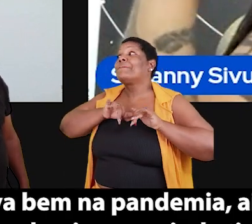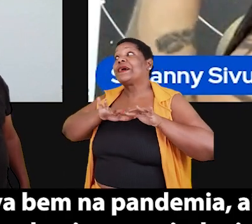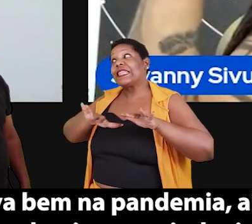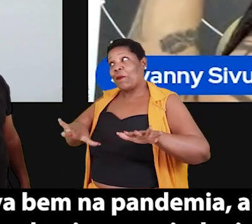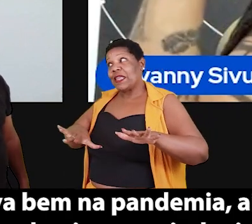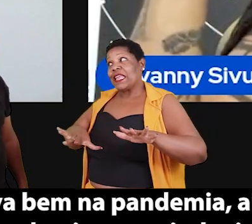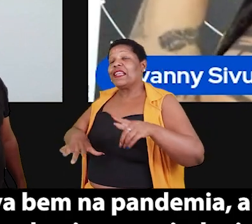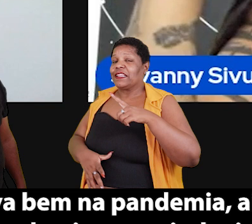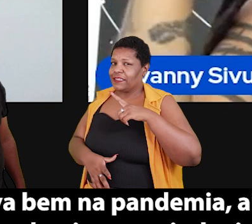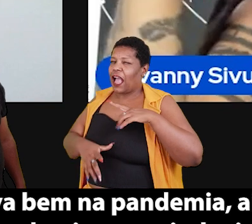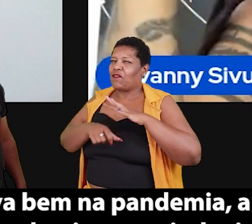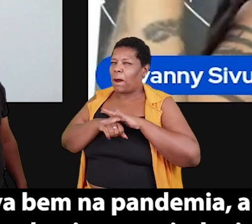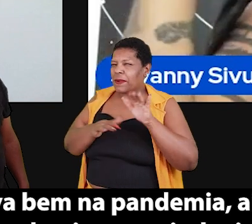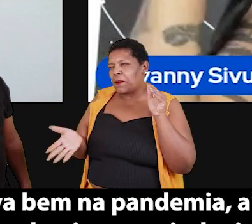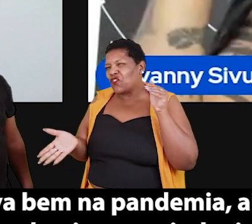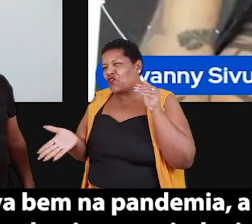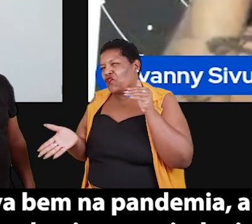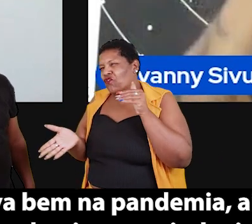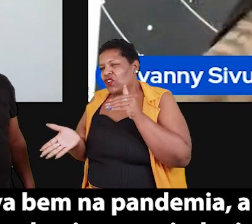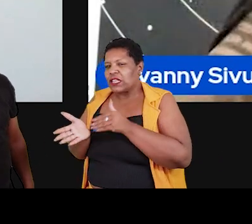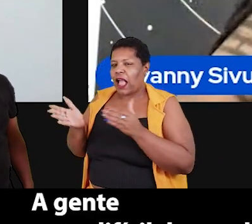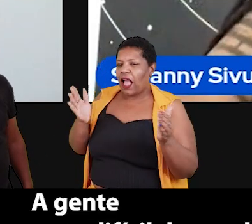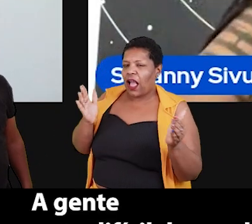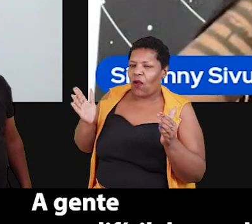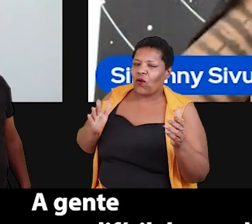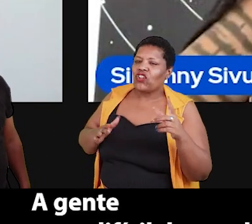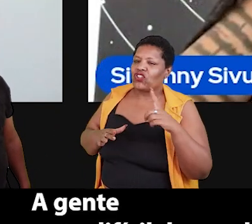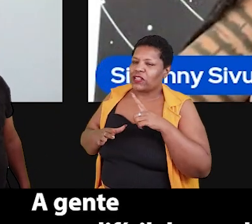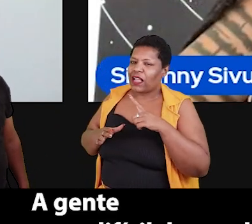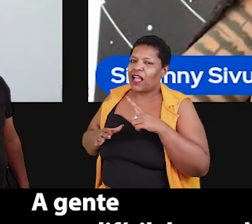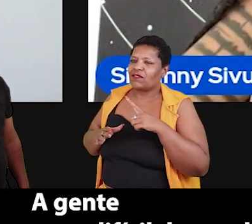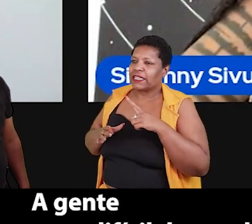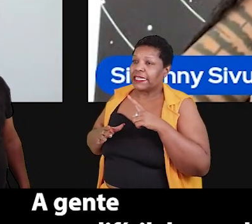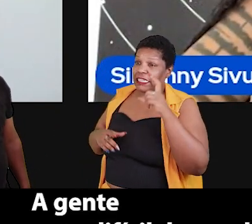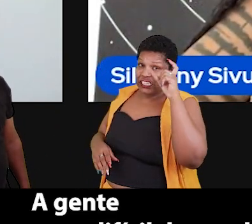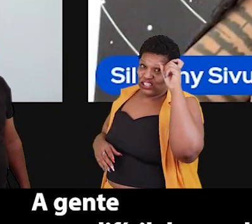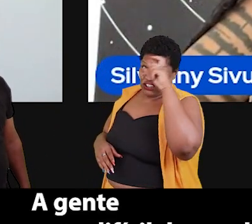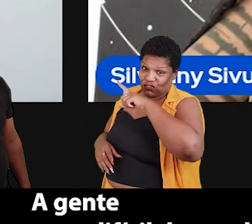pandemia ainda, no finalzinho ali da pandemia, mas ainda tinha, a gente estava num momento